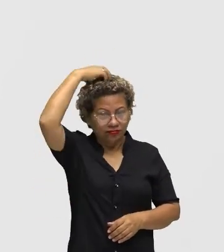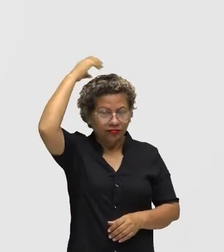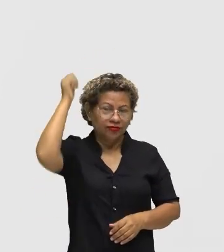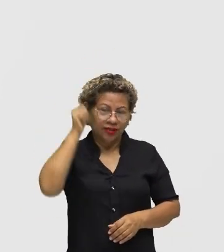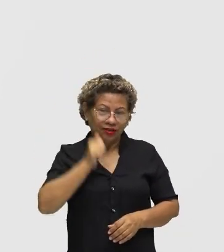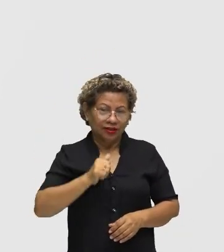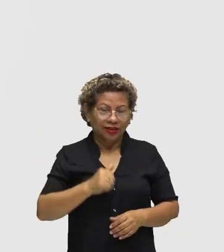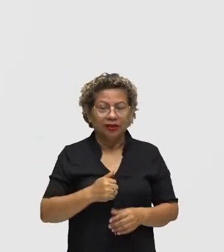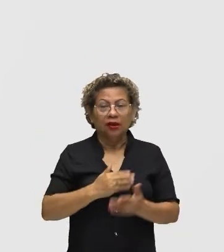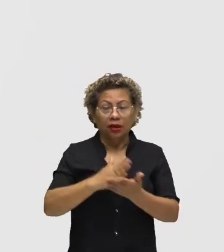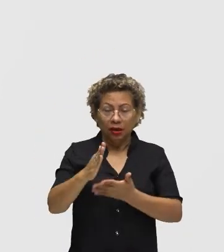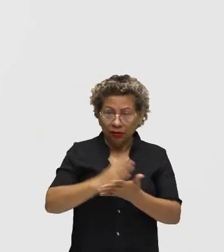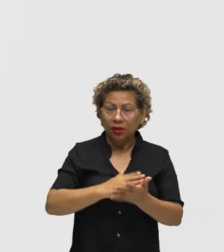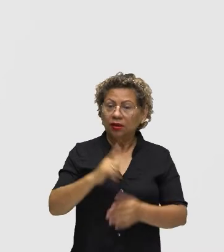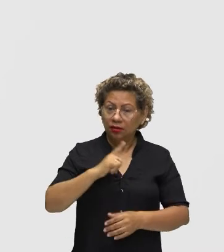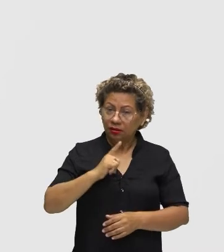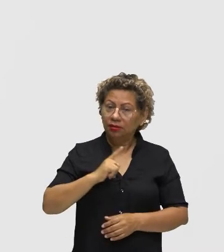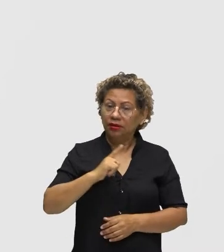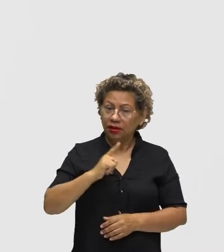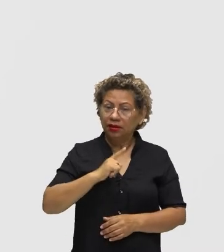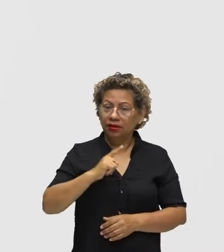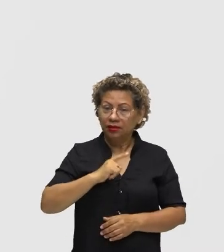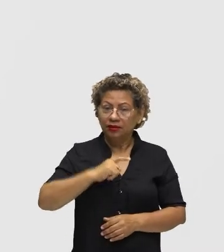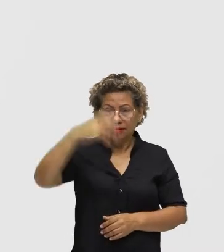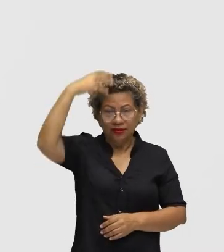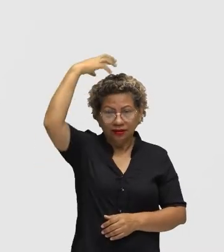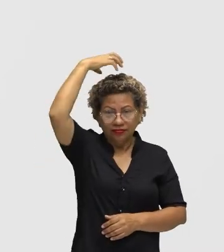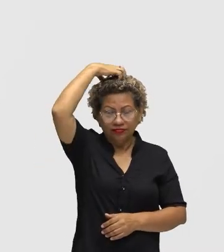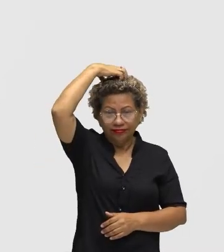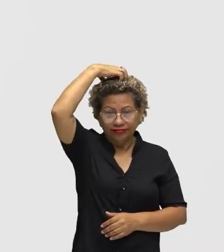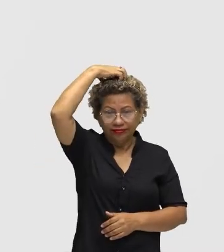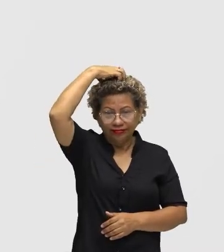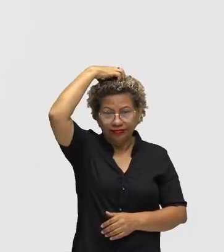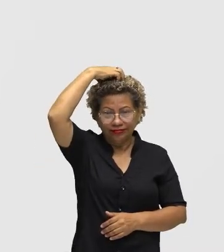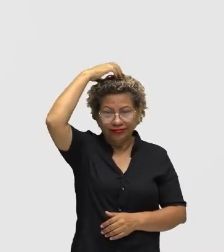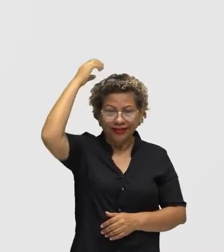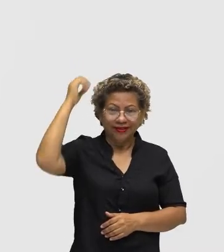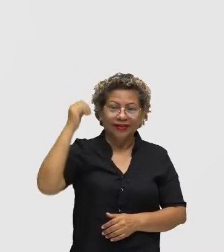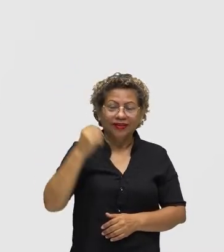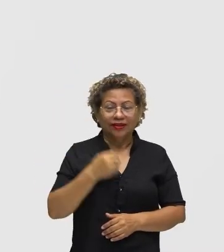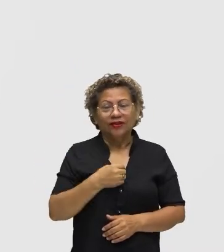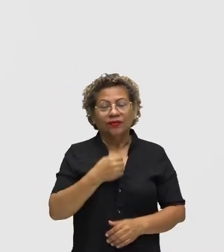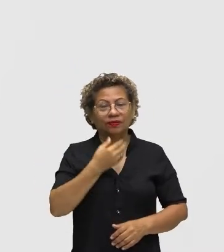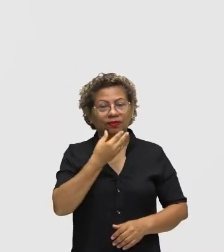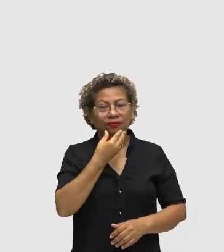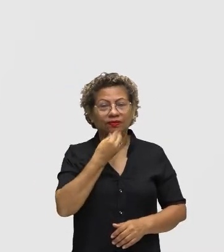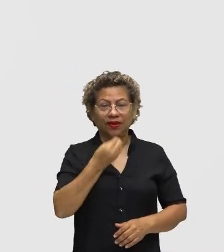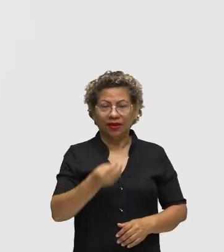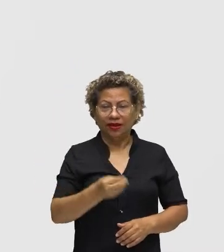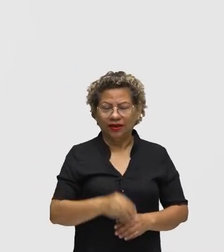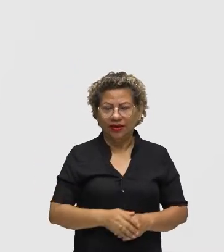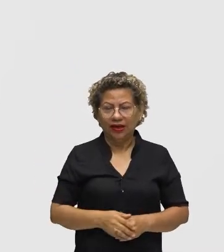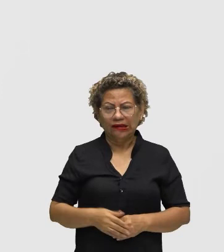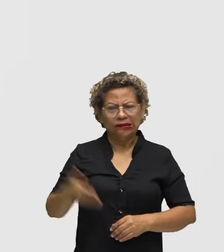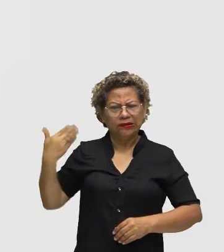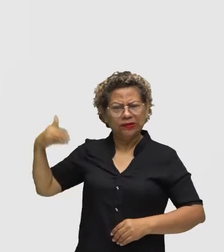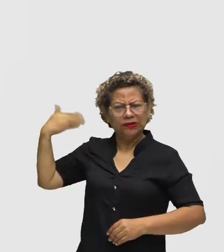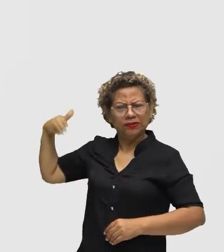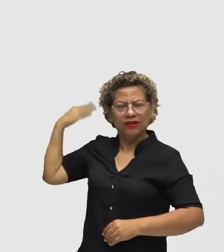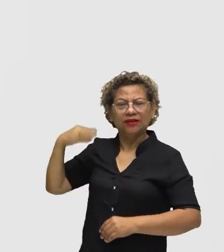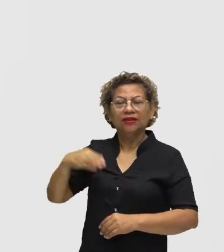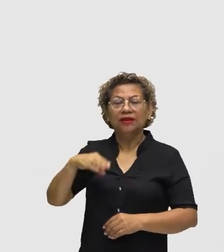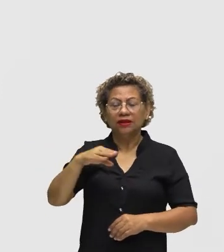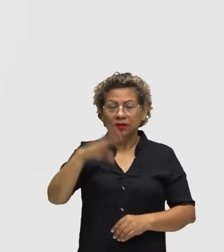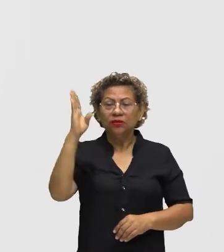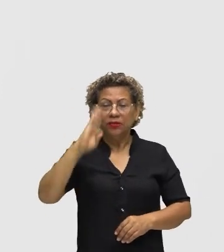tem. Aqui no Brasil a gente teve um período da nossa história onde fomos uma monarquia, né? Com a presença do rei, né? E tudo